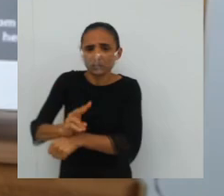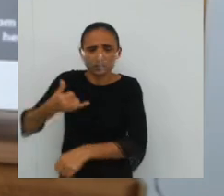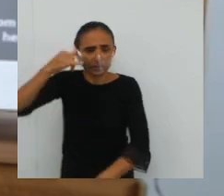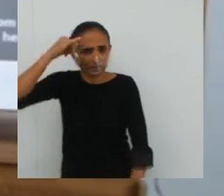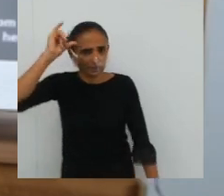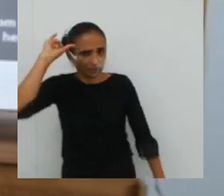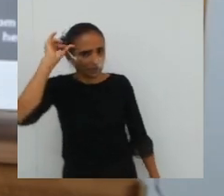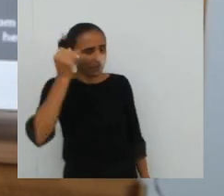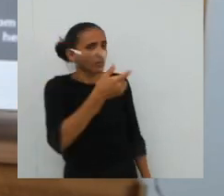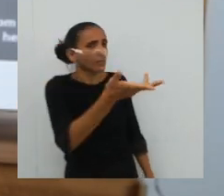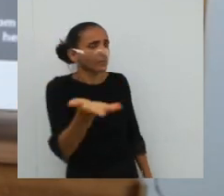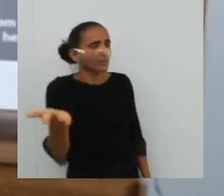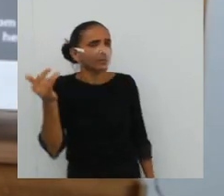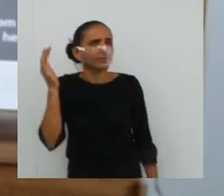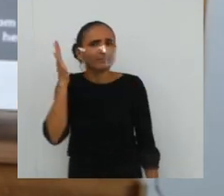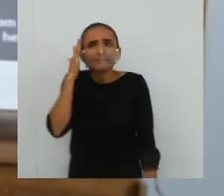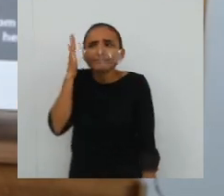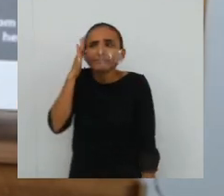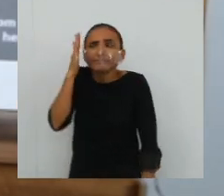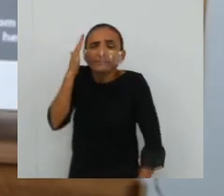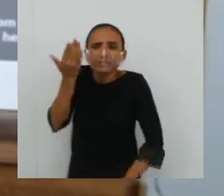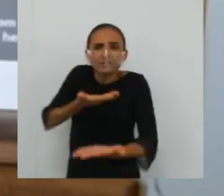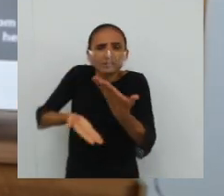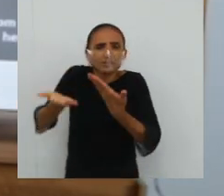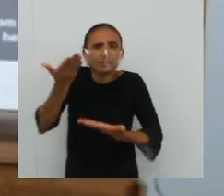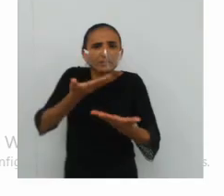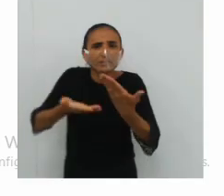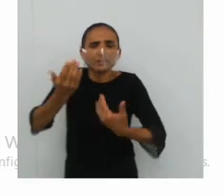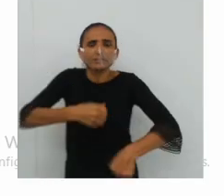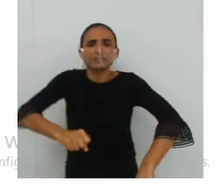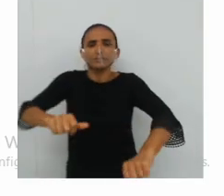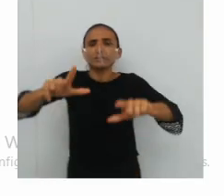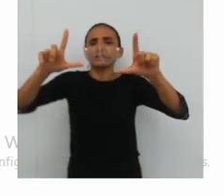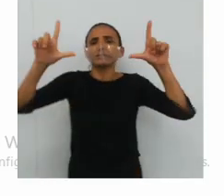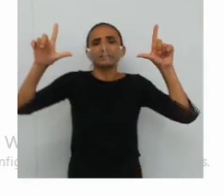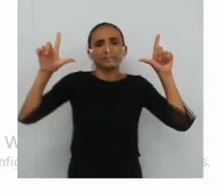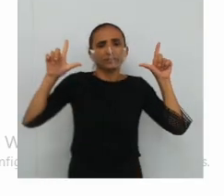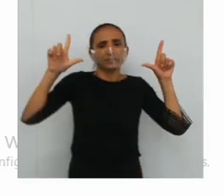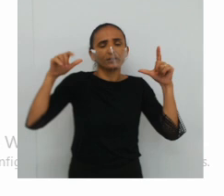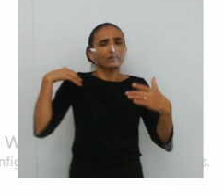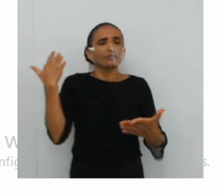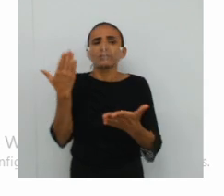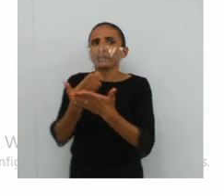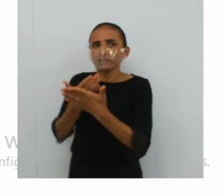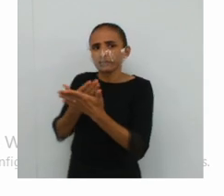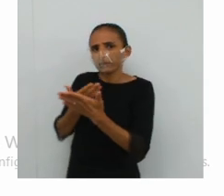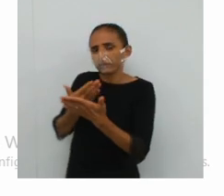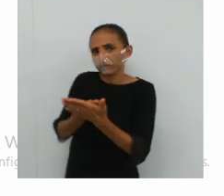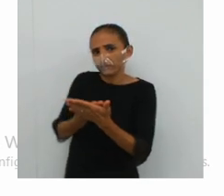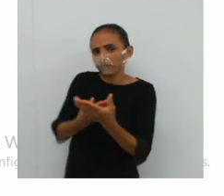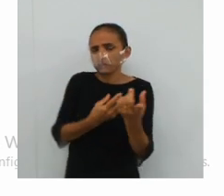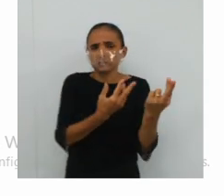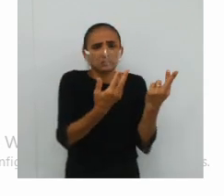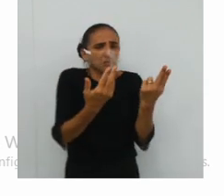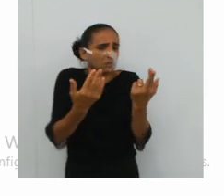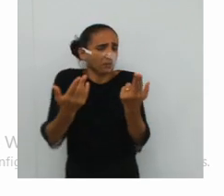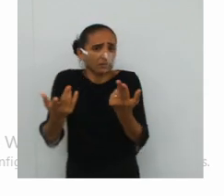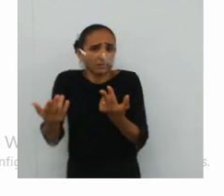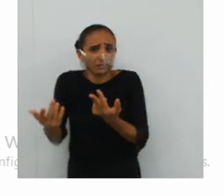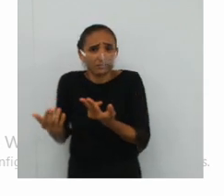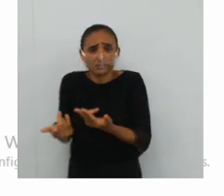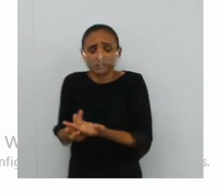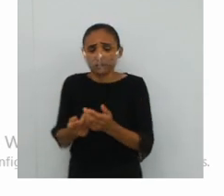ok? Mas quais são as relações aí da pecuária? Volta aí para o slide, por favor. Então, olha lá, nós temos também da mesma forma a